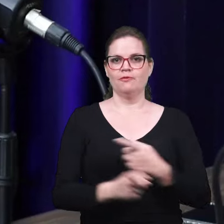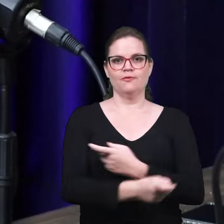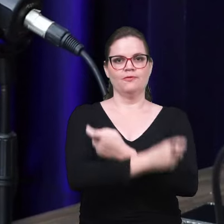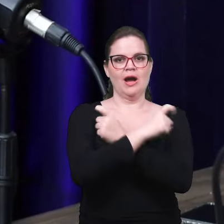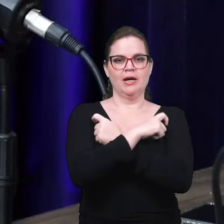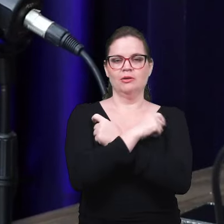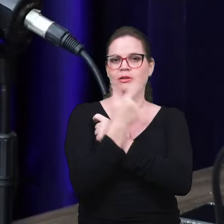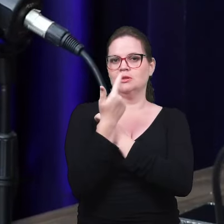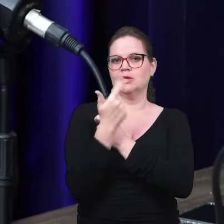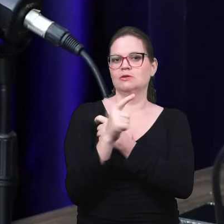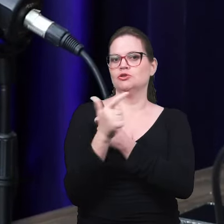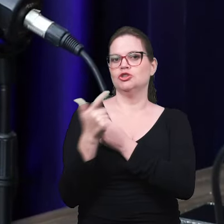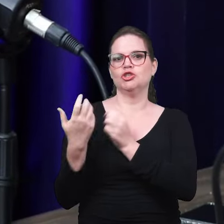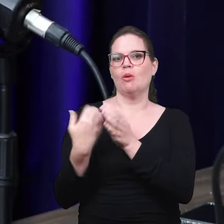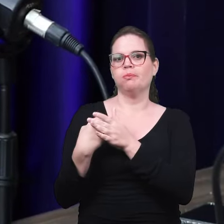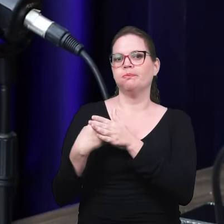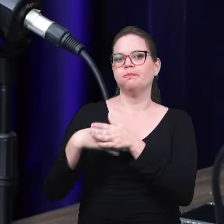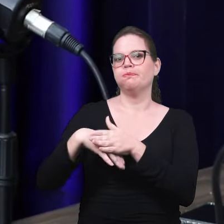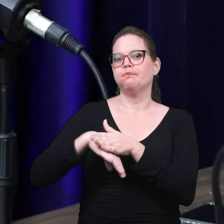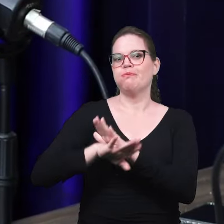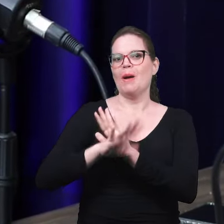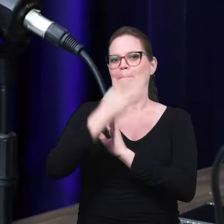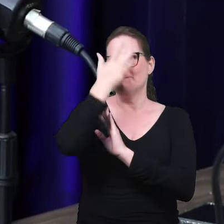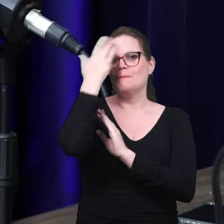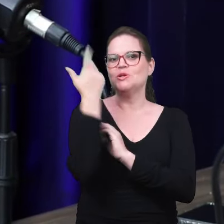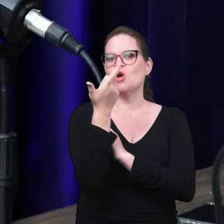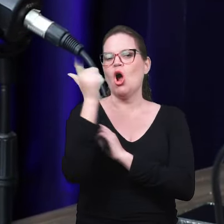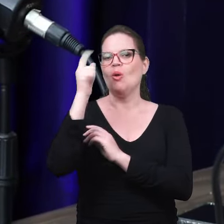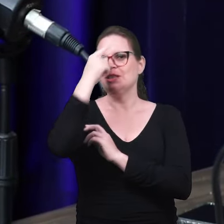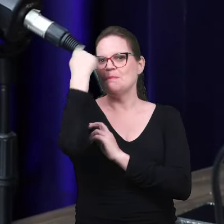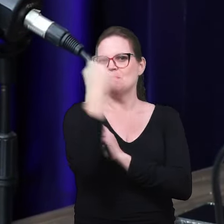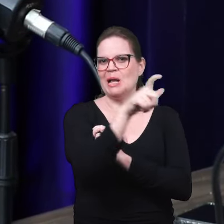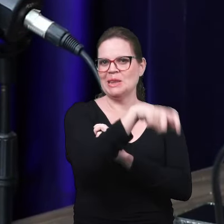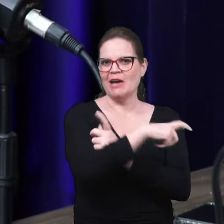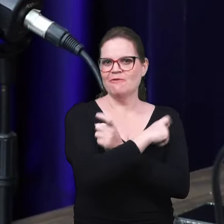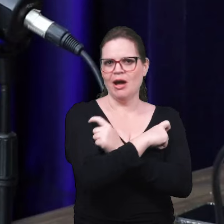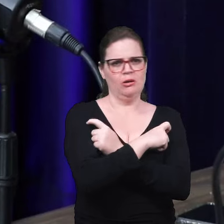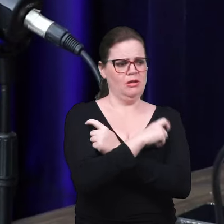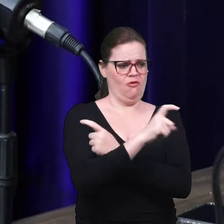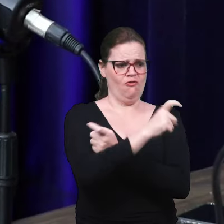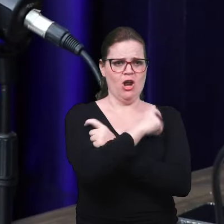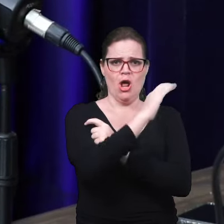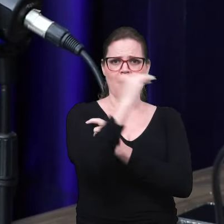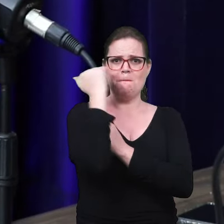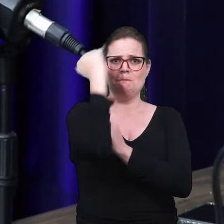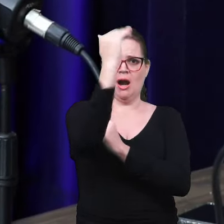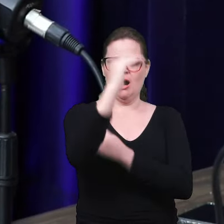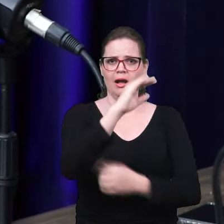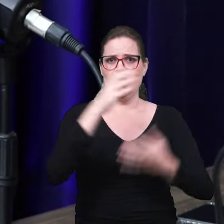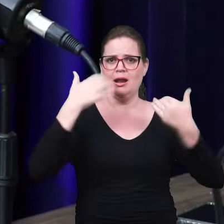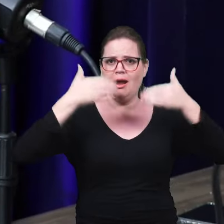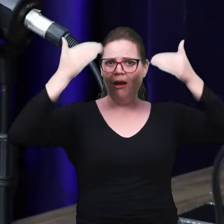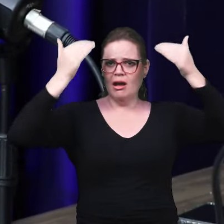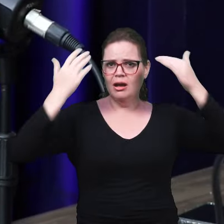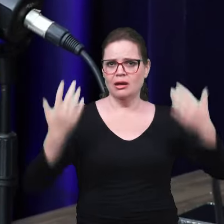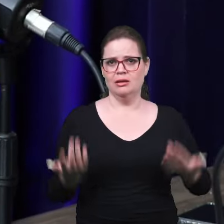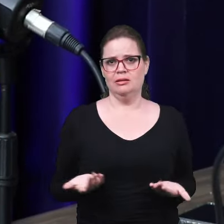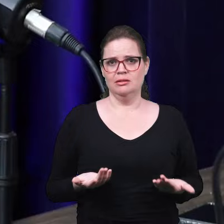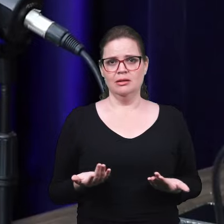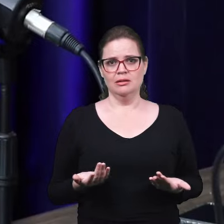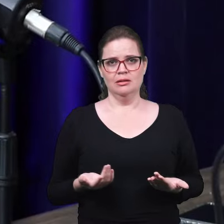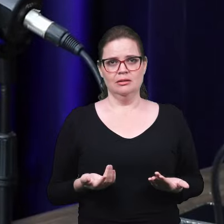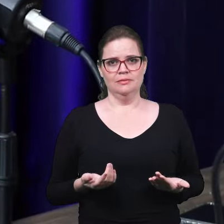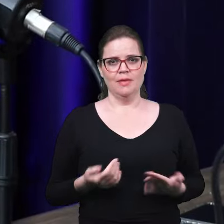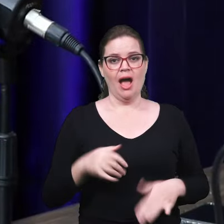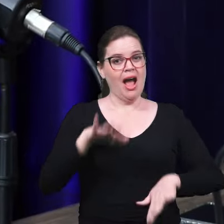estava acostumado a receber ordens. Faraó era soberano. Exatamente. Faraó poderia mal, às vezes,